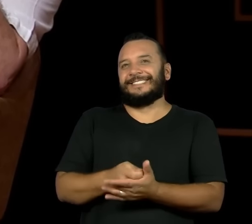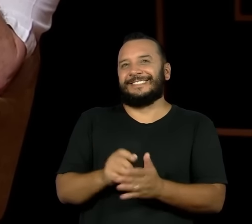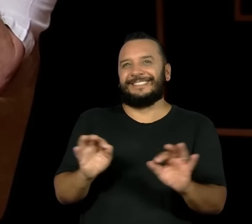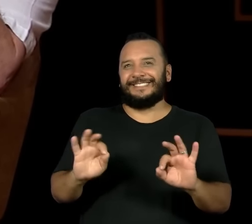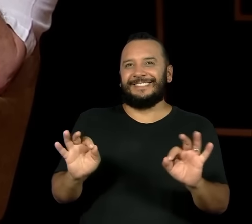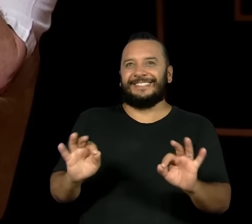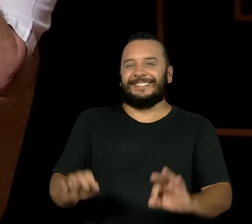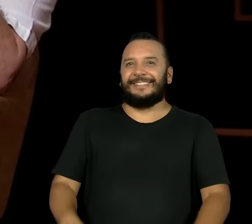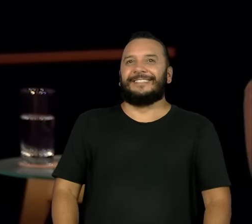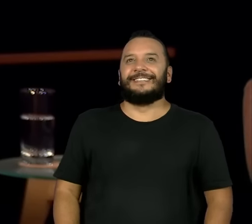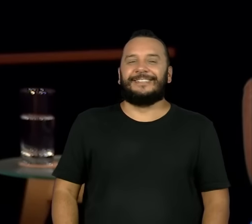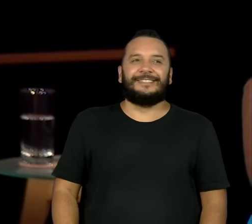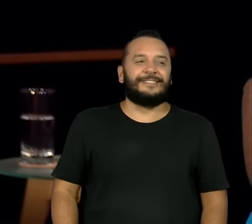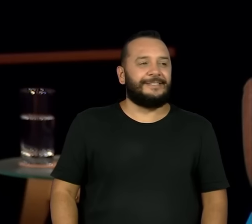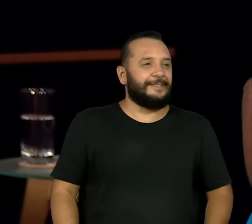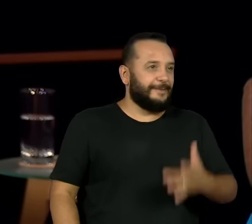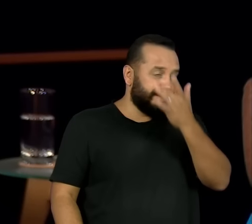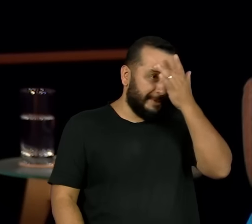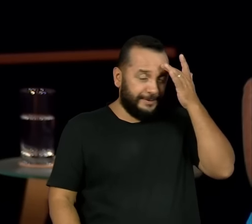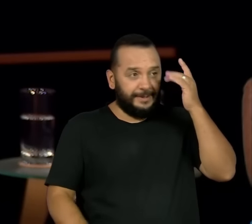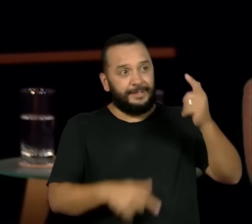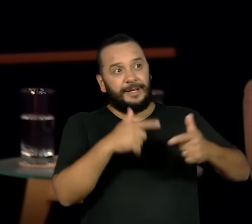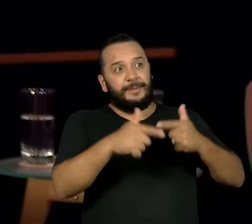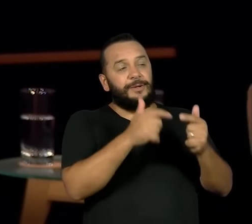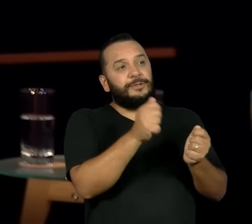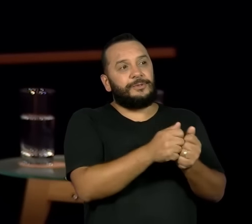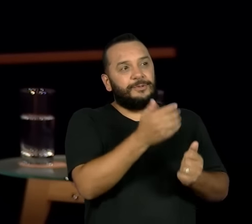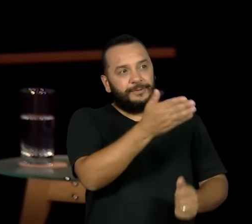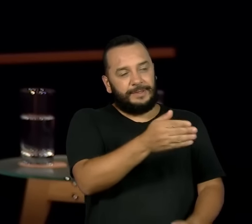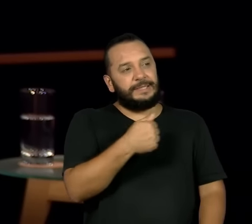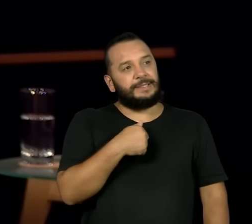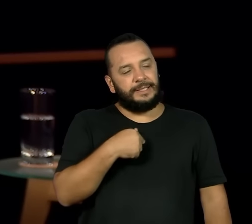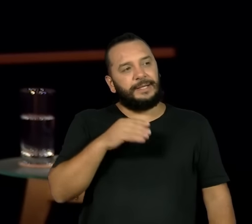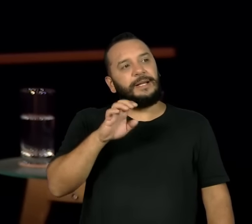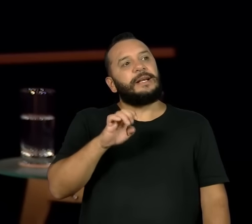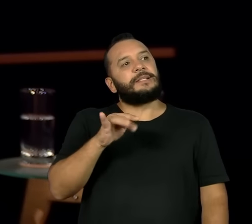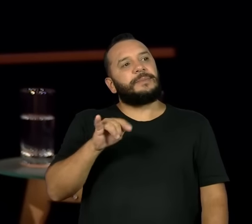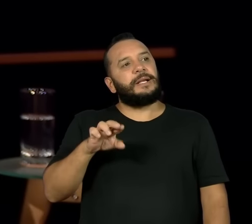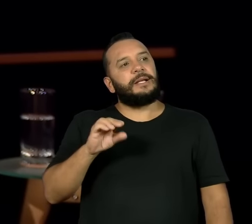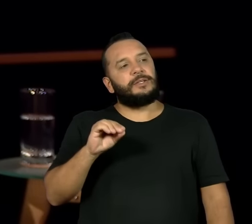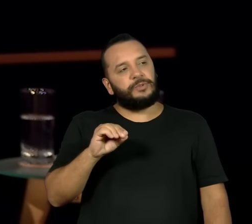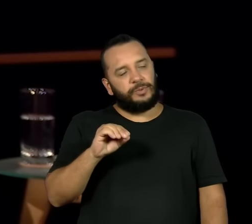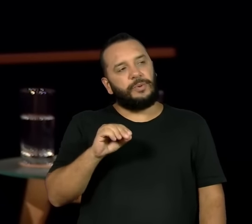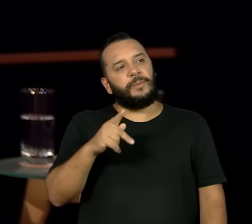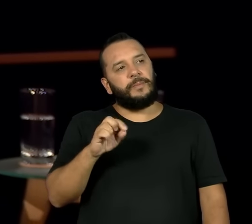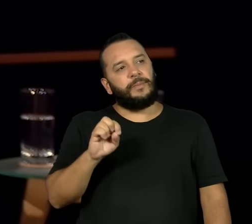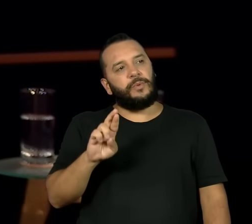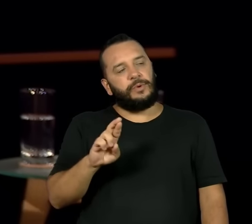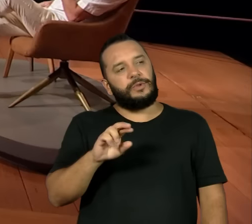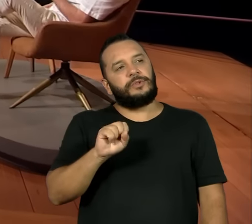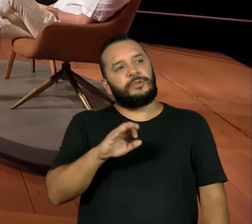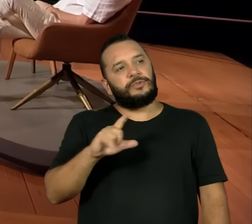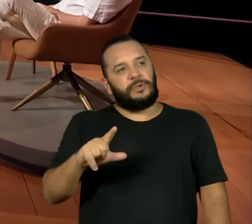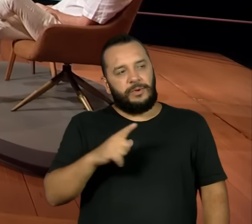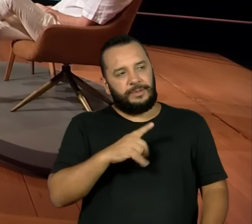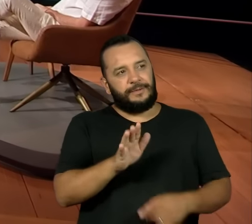exigente alguém que trabalhou com você nessa peça O Expresso do pô do sol também mandou umas